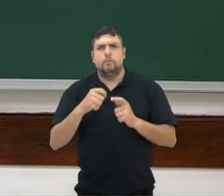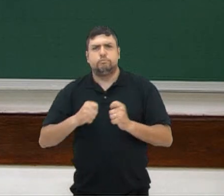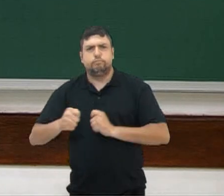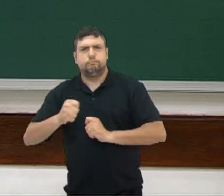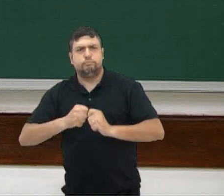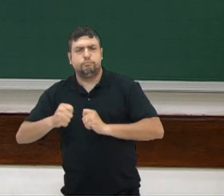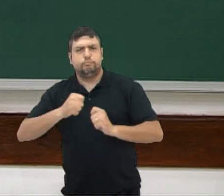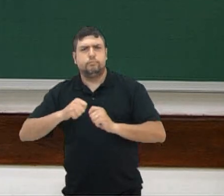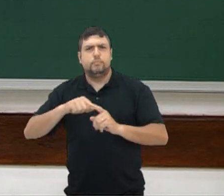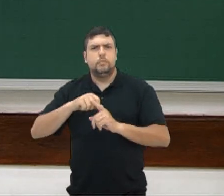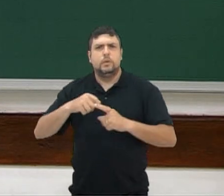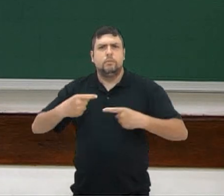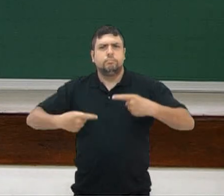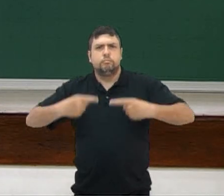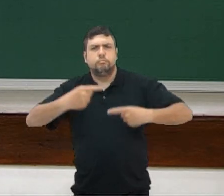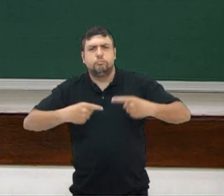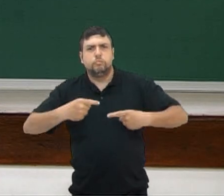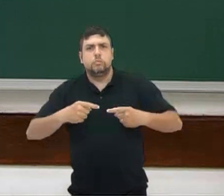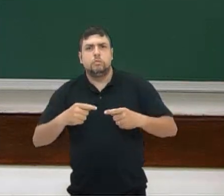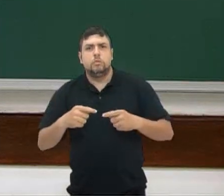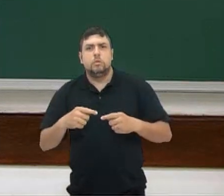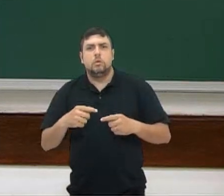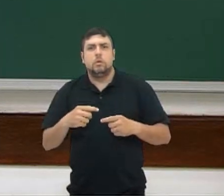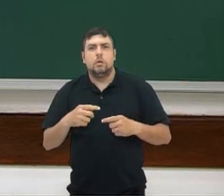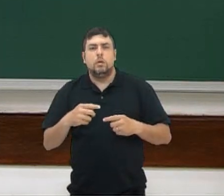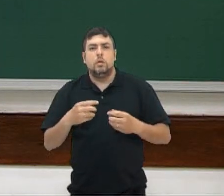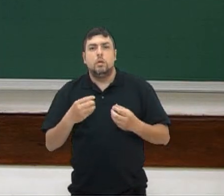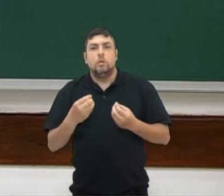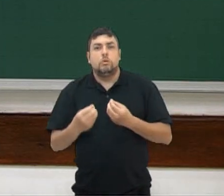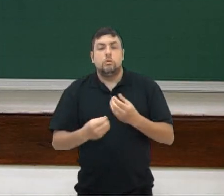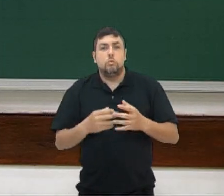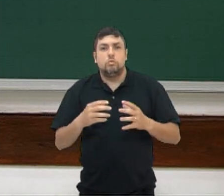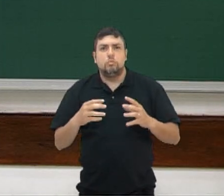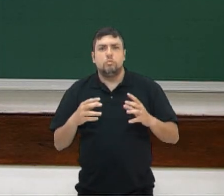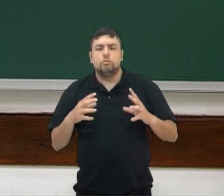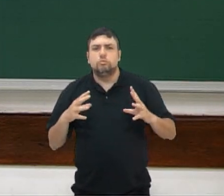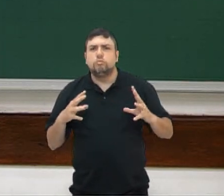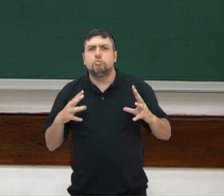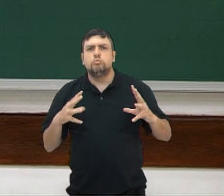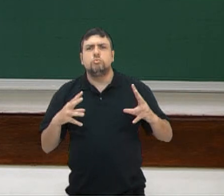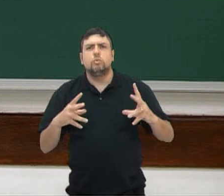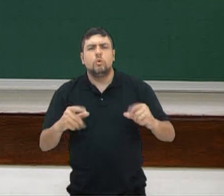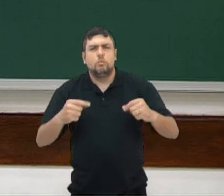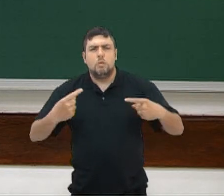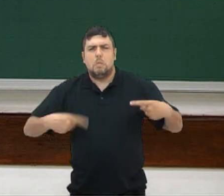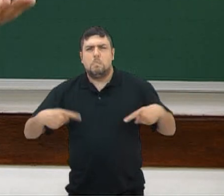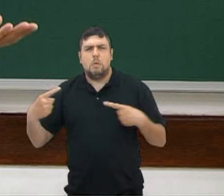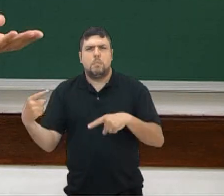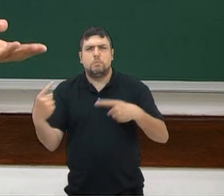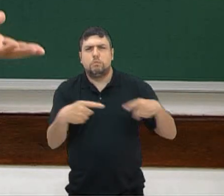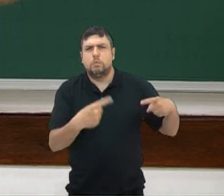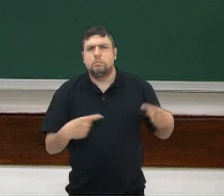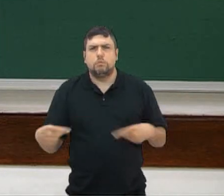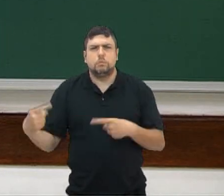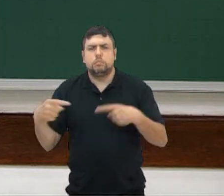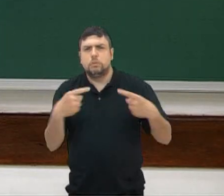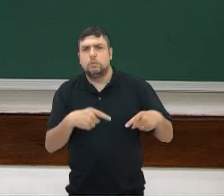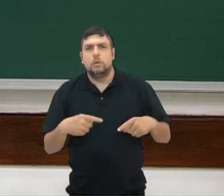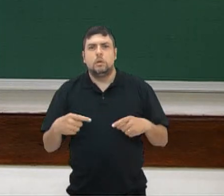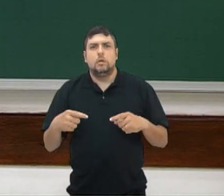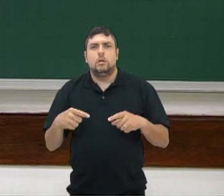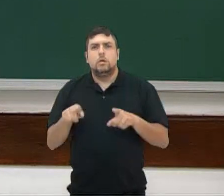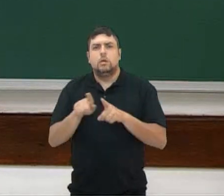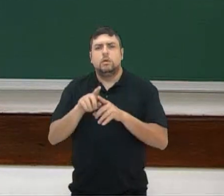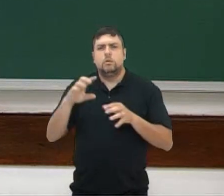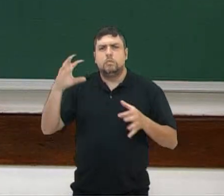Tudo isso forma um caldeirão, né, de tensões e de discussões, e aliados às vanguardas também,